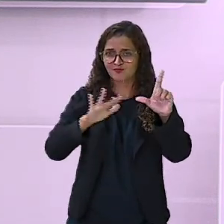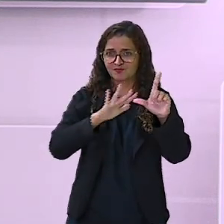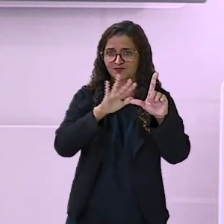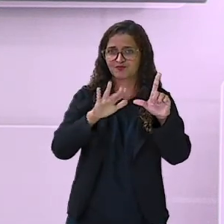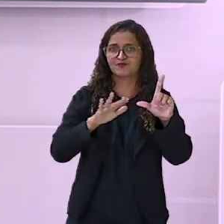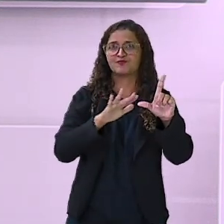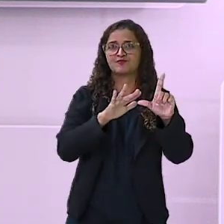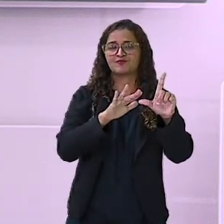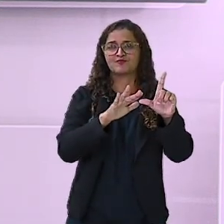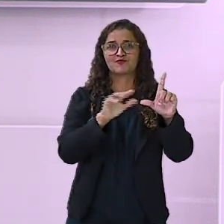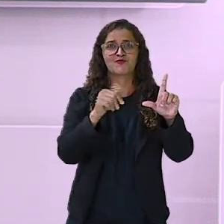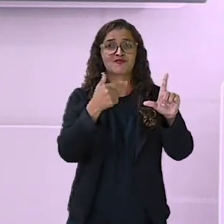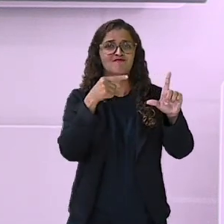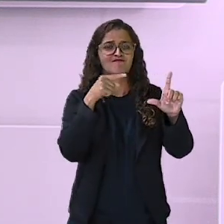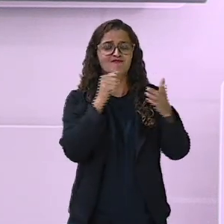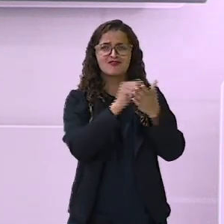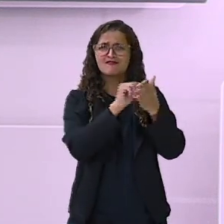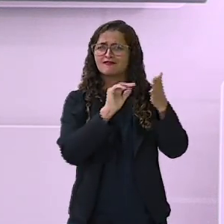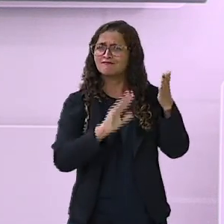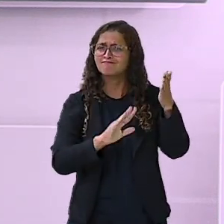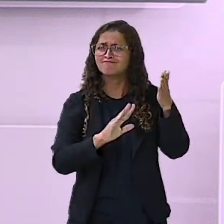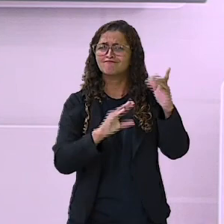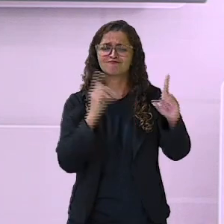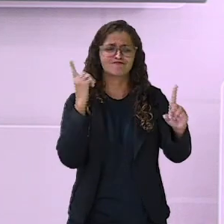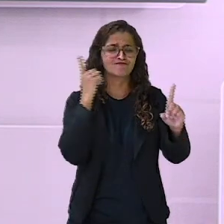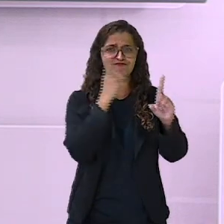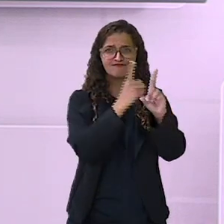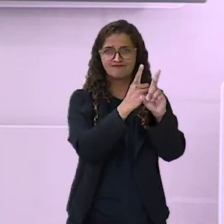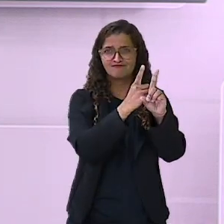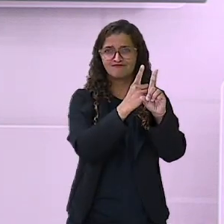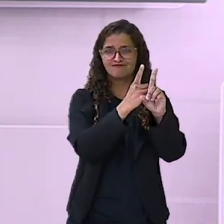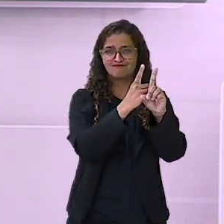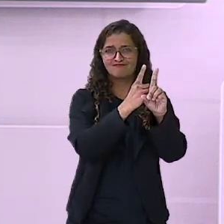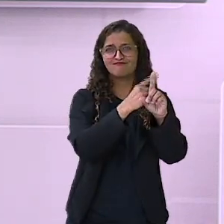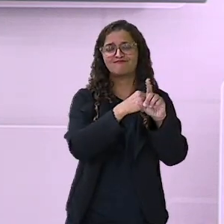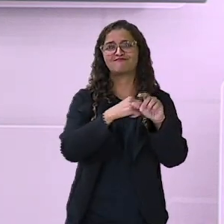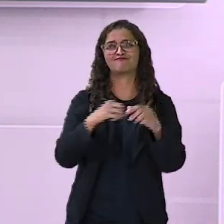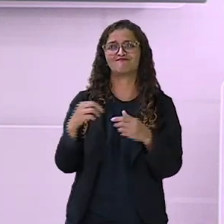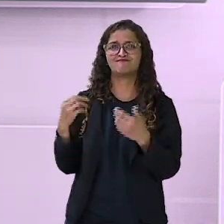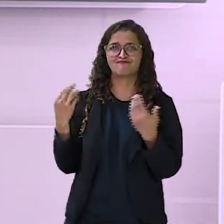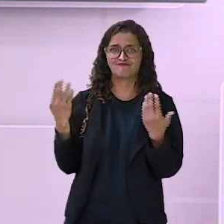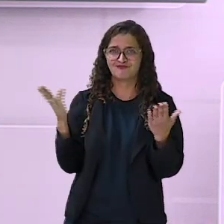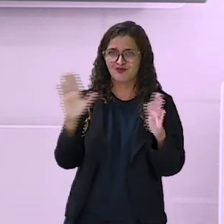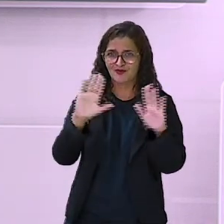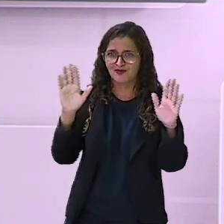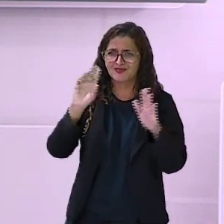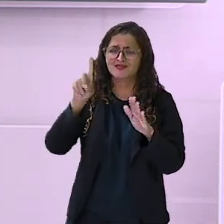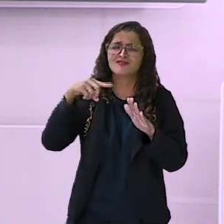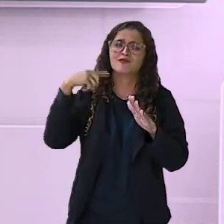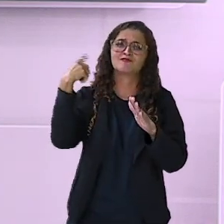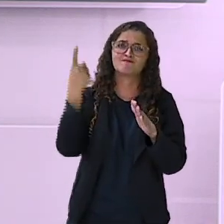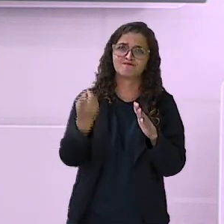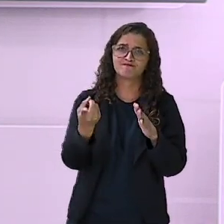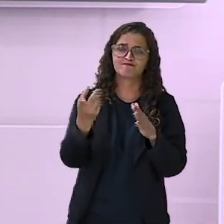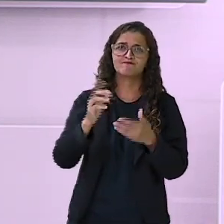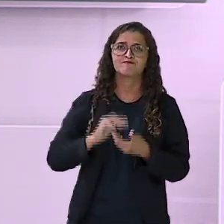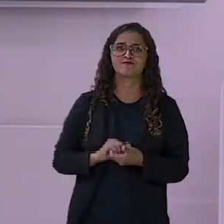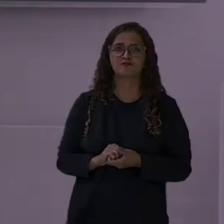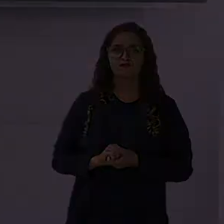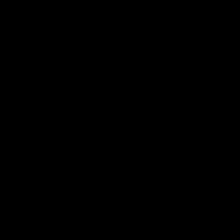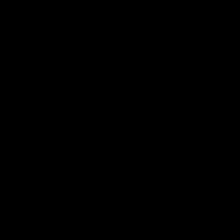celular para essa imagem que aparece aqui, ó, no cantinho, e você será direcionado. Até a próxima, pessoal!